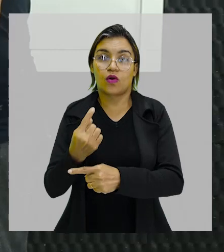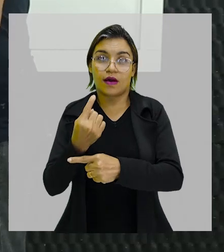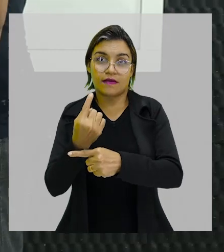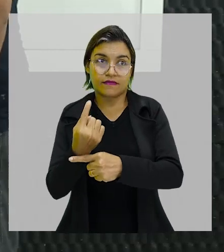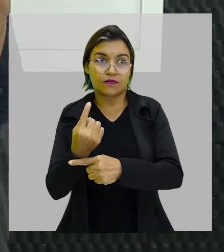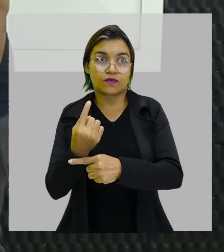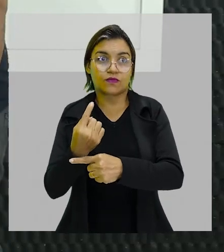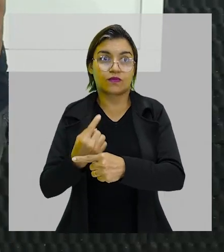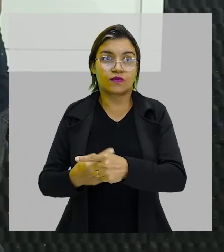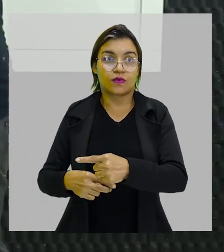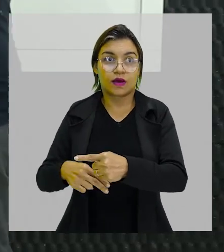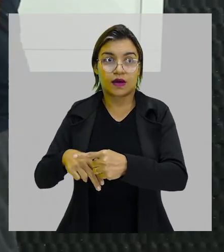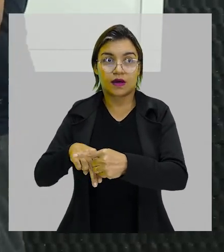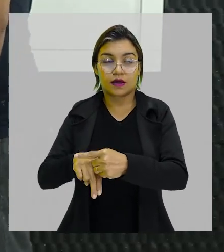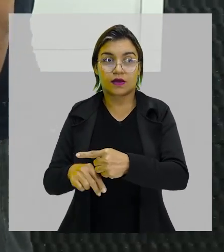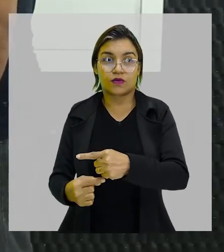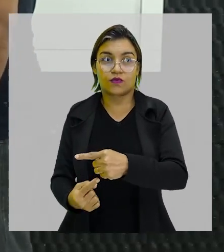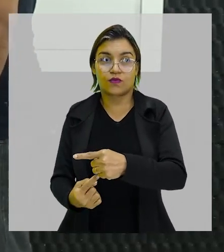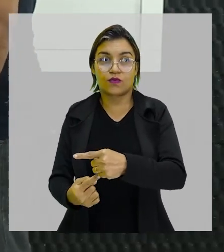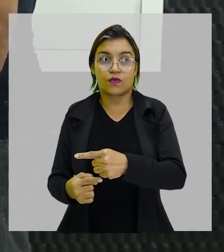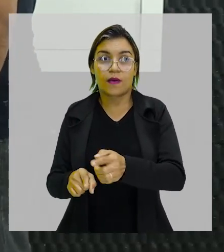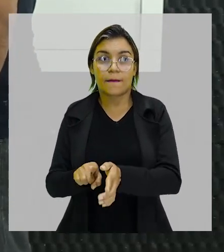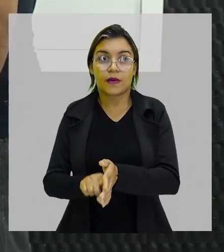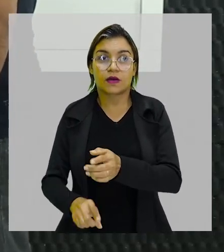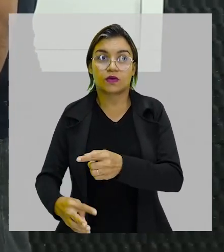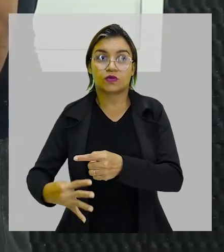ser igual ó, R